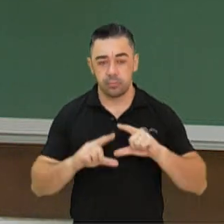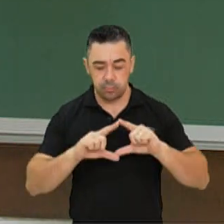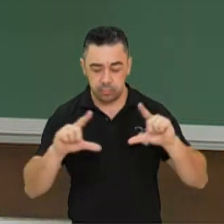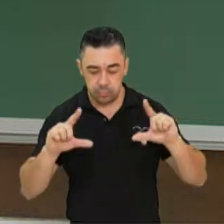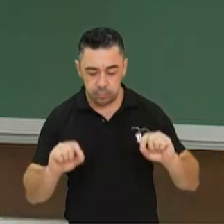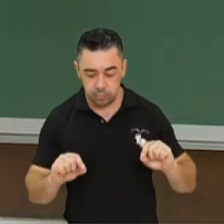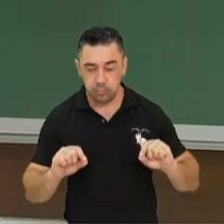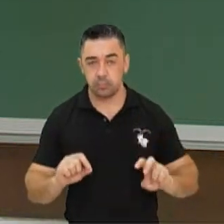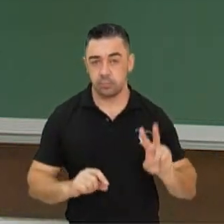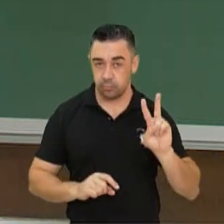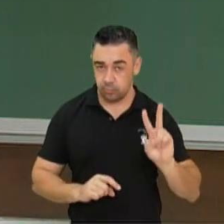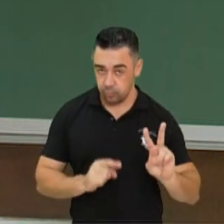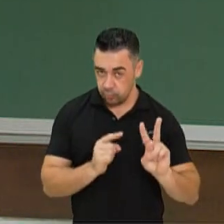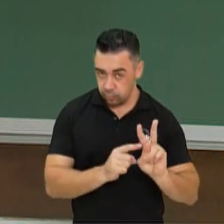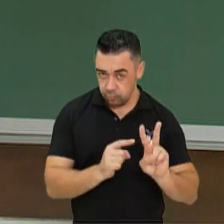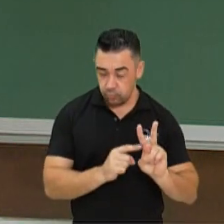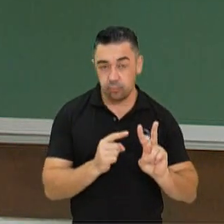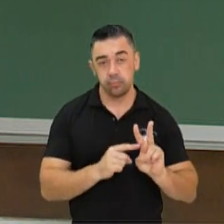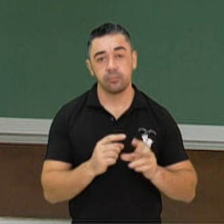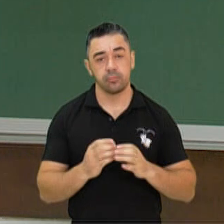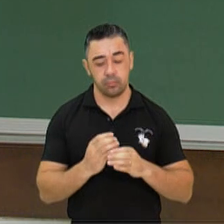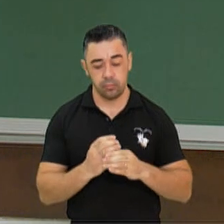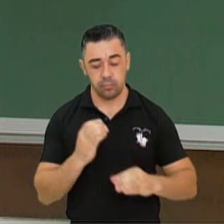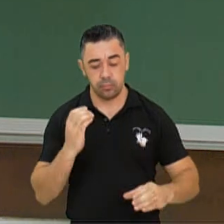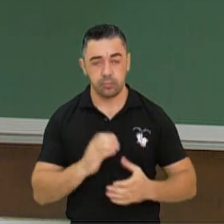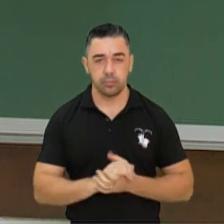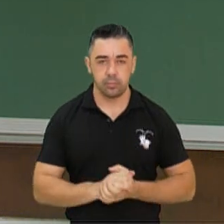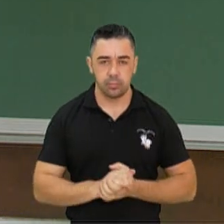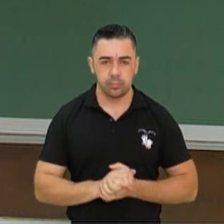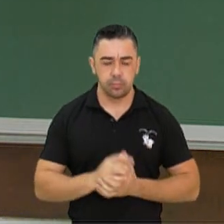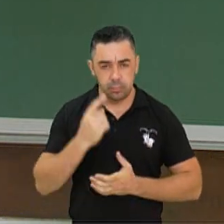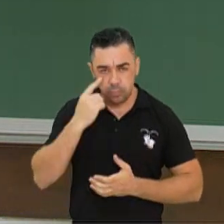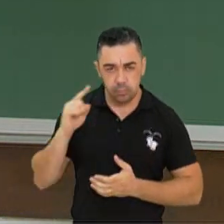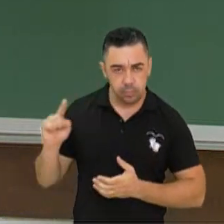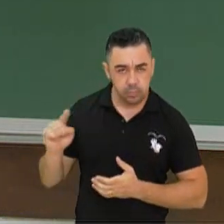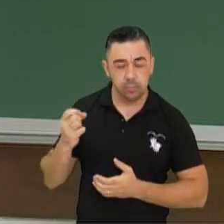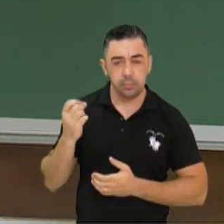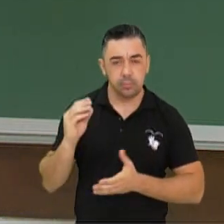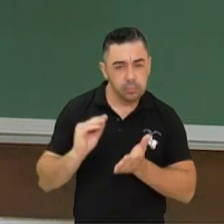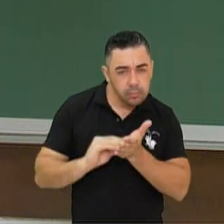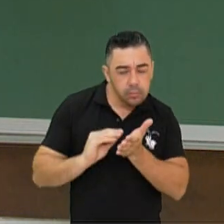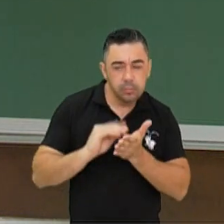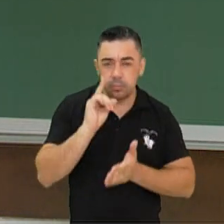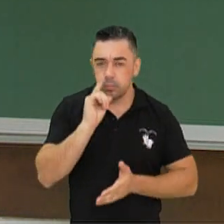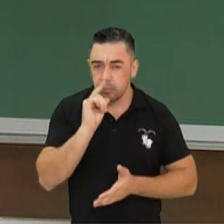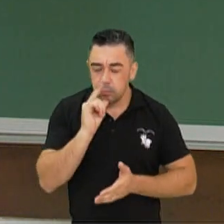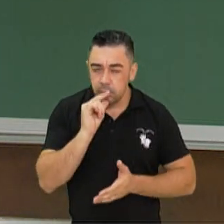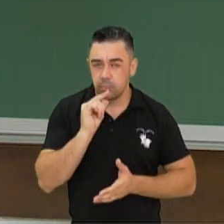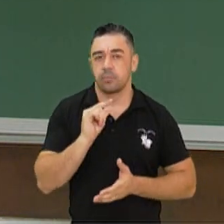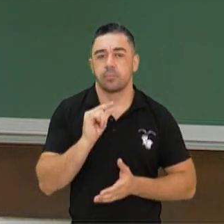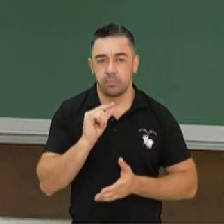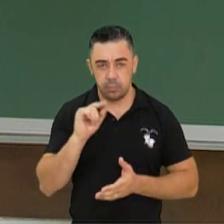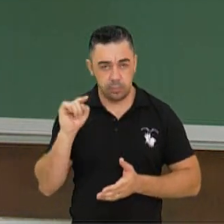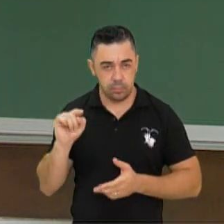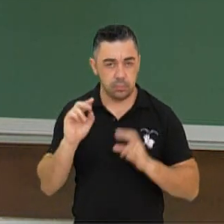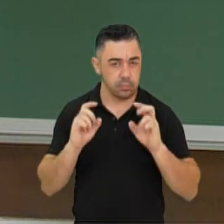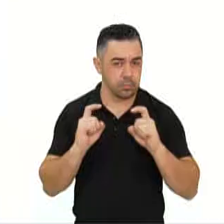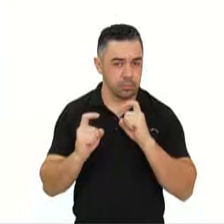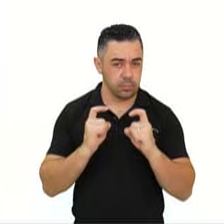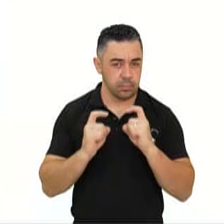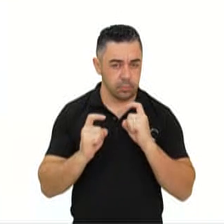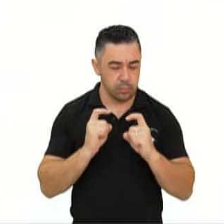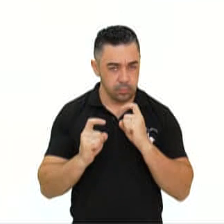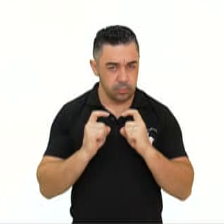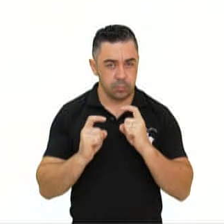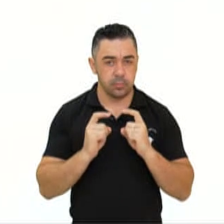volume de um cilindro. Então, para resolver o problema de abastecimento de água, foi decidida numa reunião de condomínio